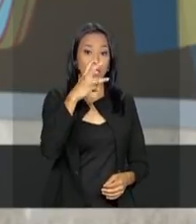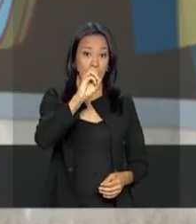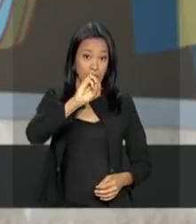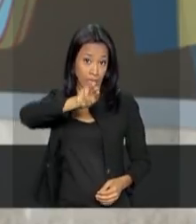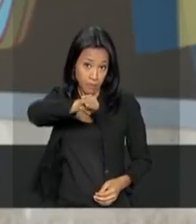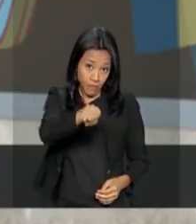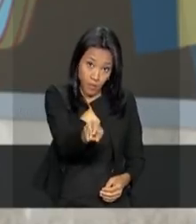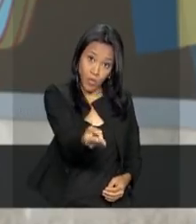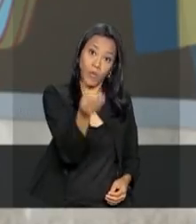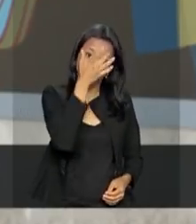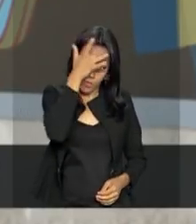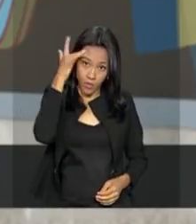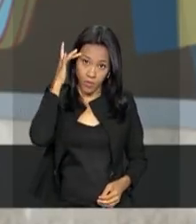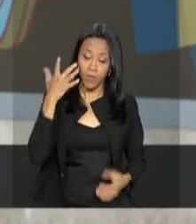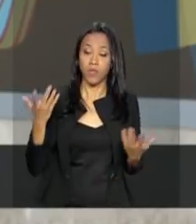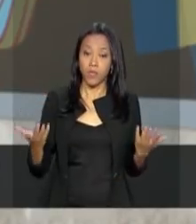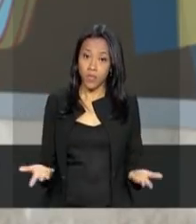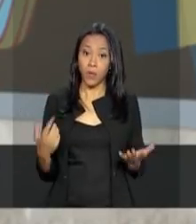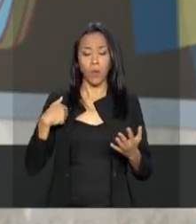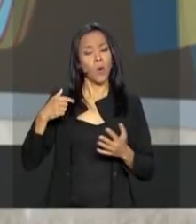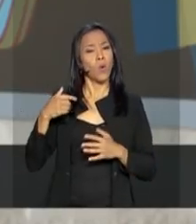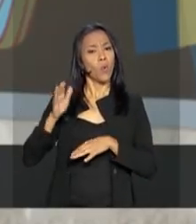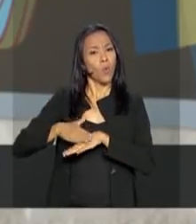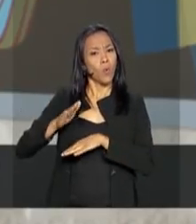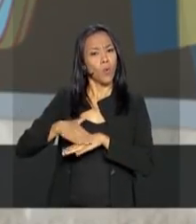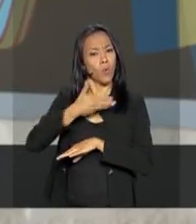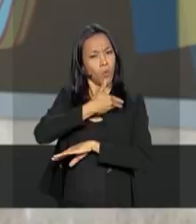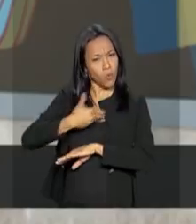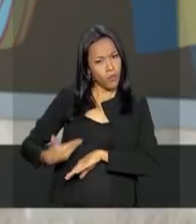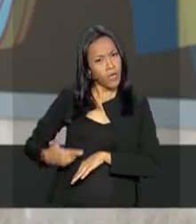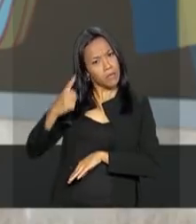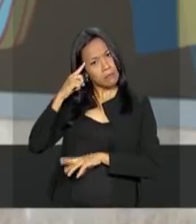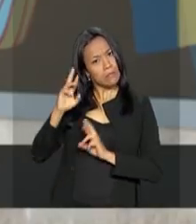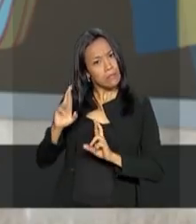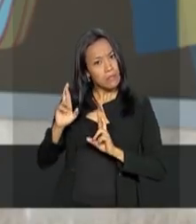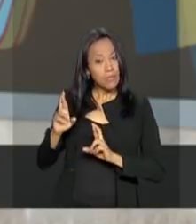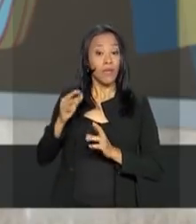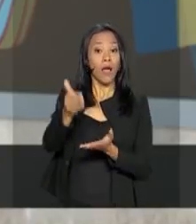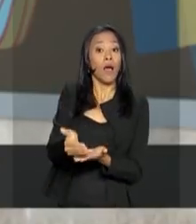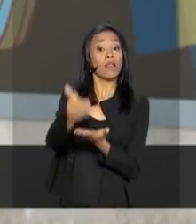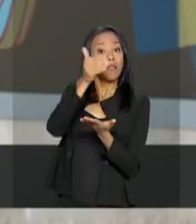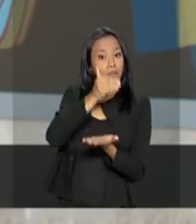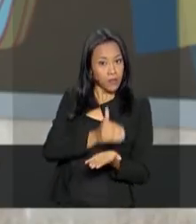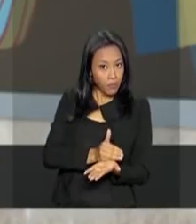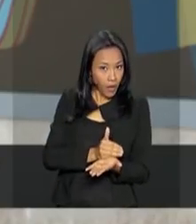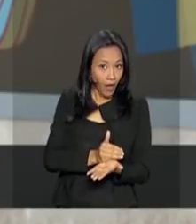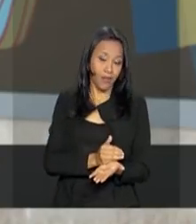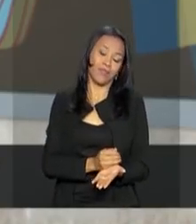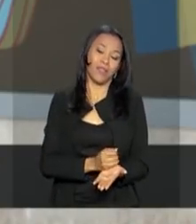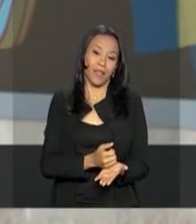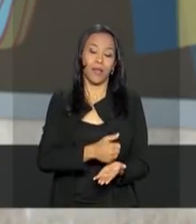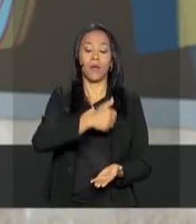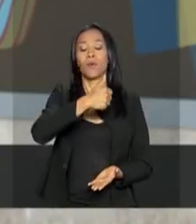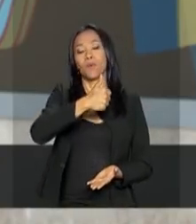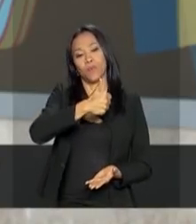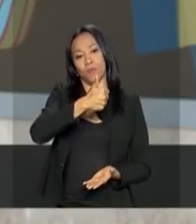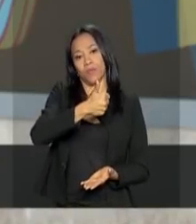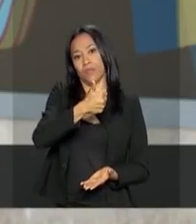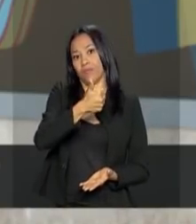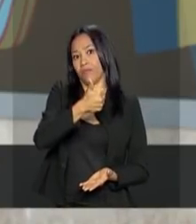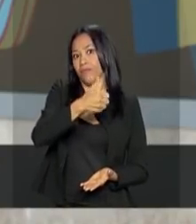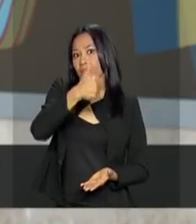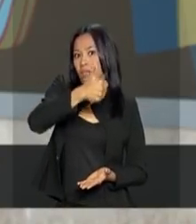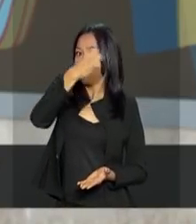de beneficiários. A estimativa do governo é de que a antecipação da gratificação natalina vai injetar na